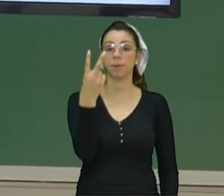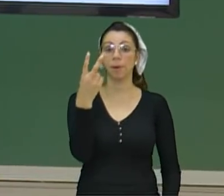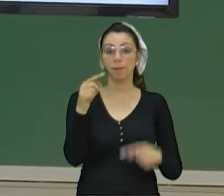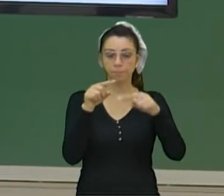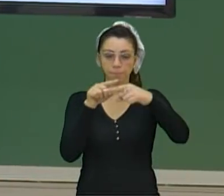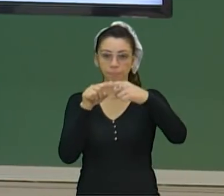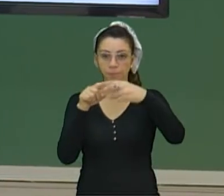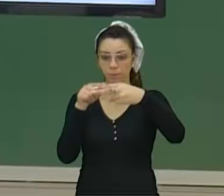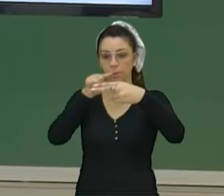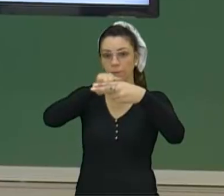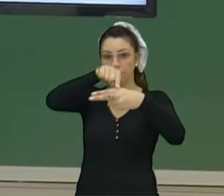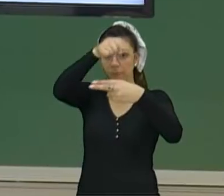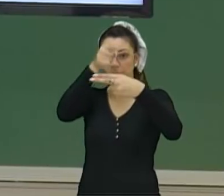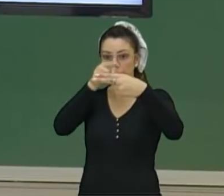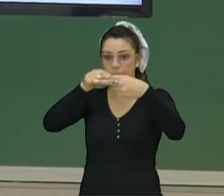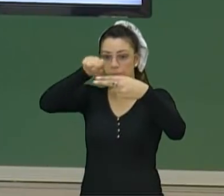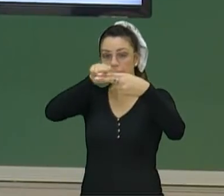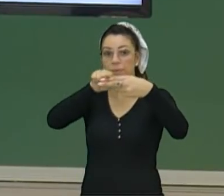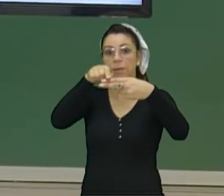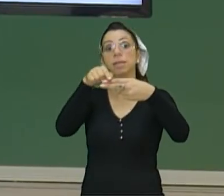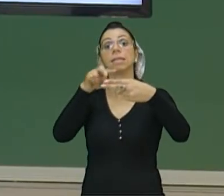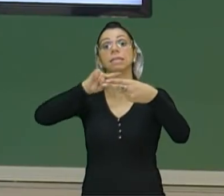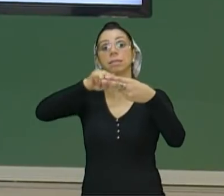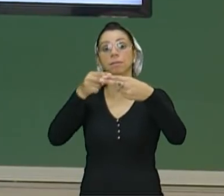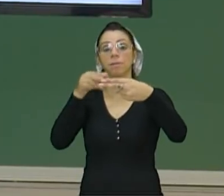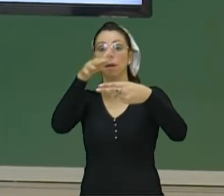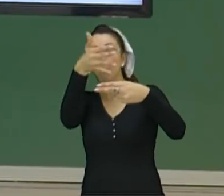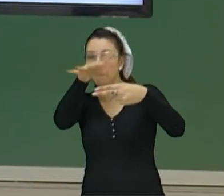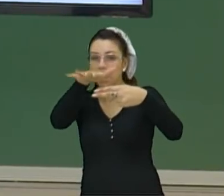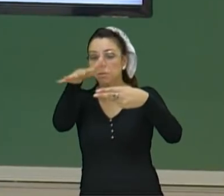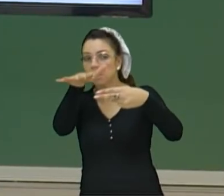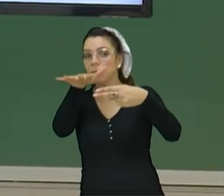com igual e um tiozinho em cima, é aproximadamente